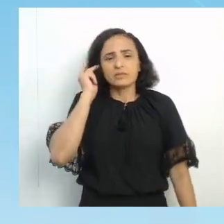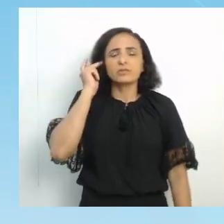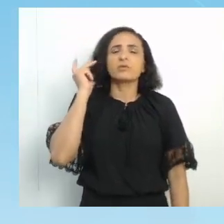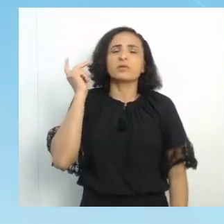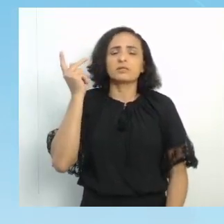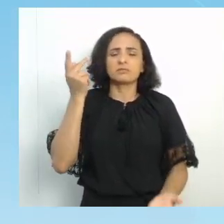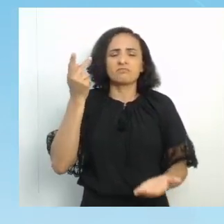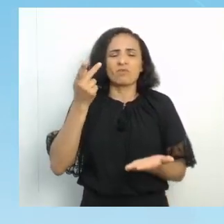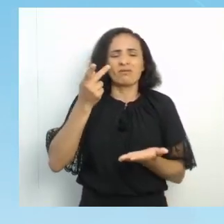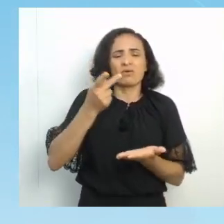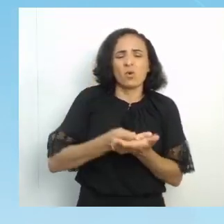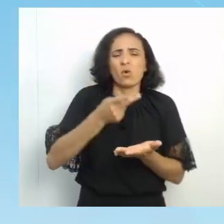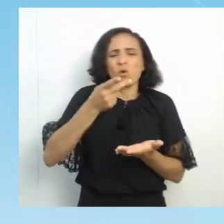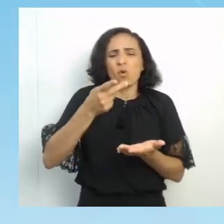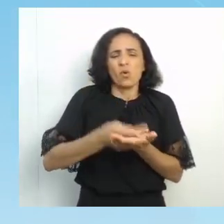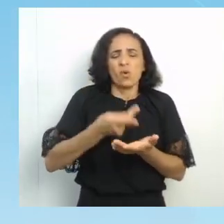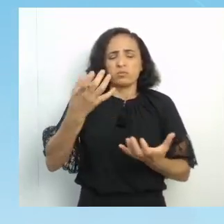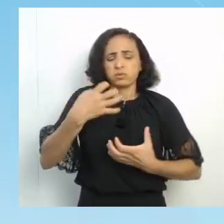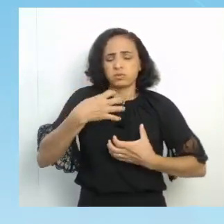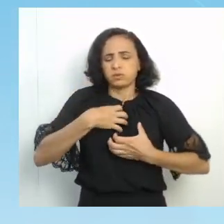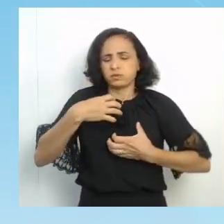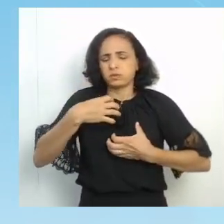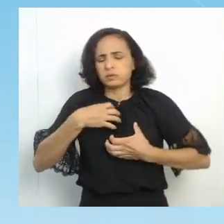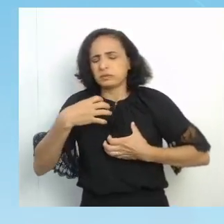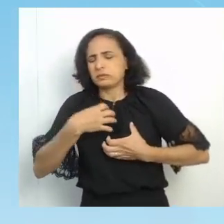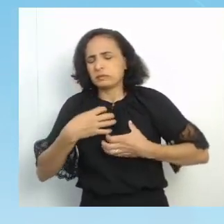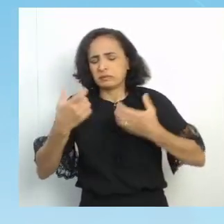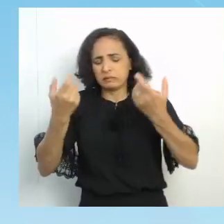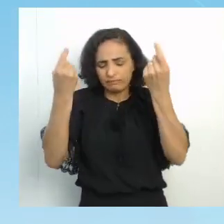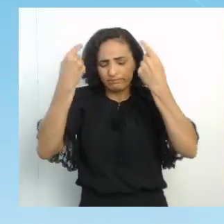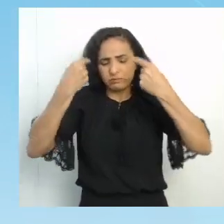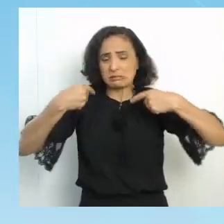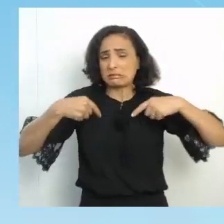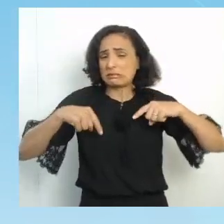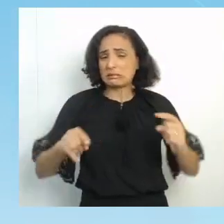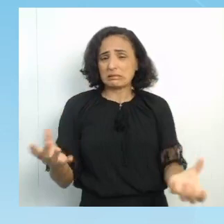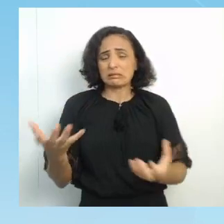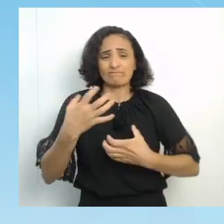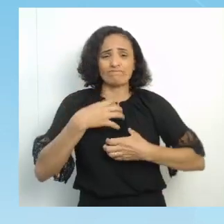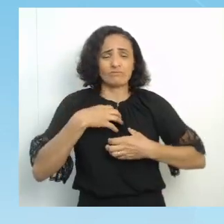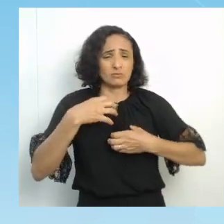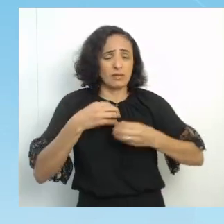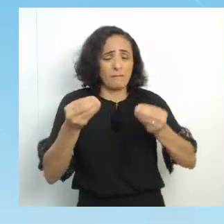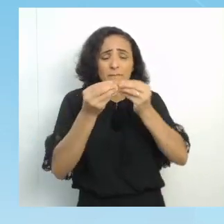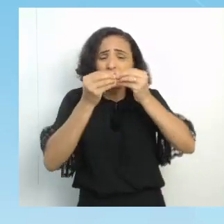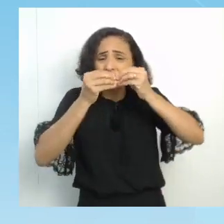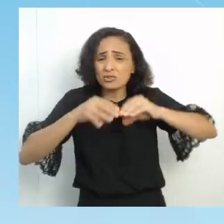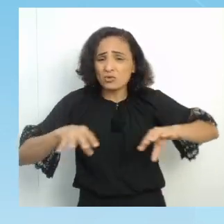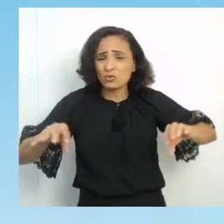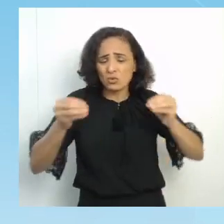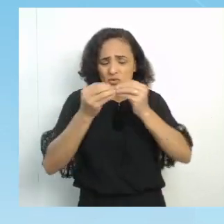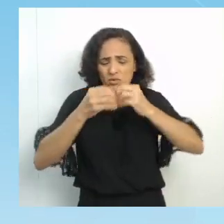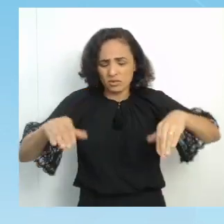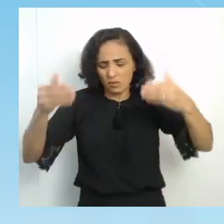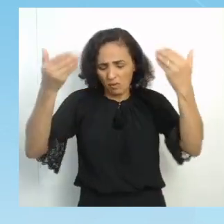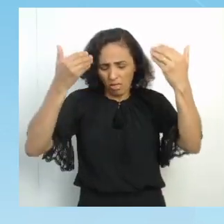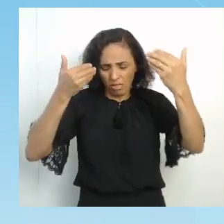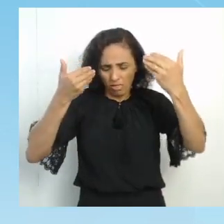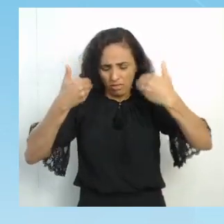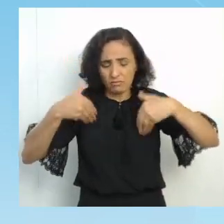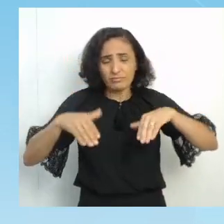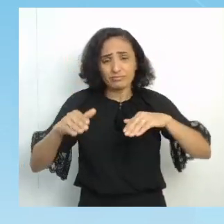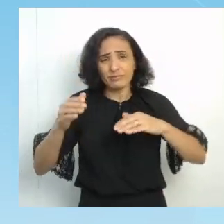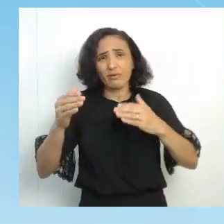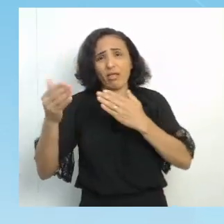está no seu sistema nervoso central, né? É psicológico, é psiquiátrico, a gente tem